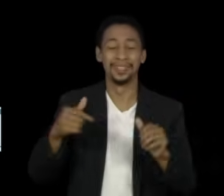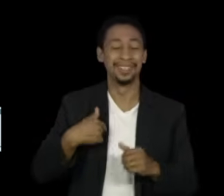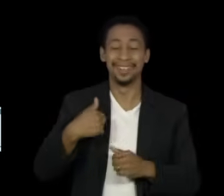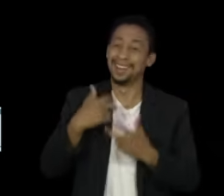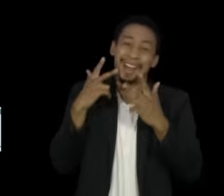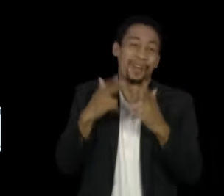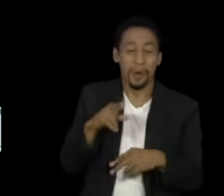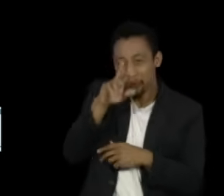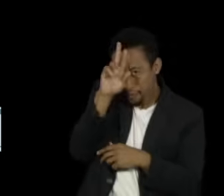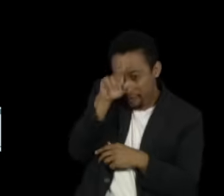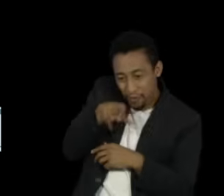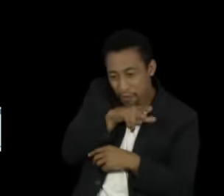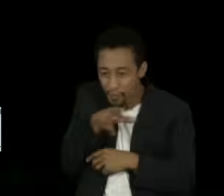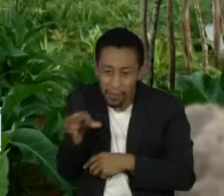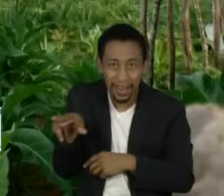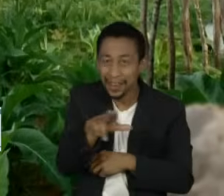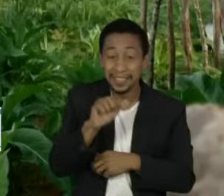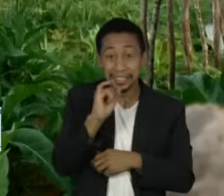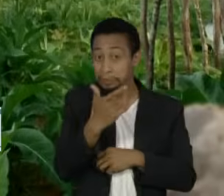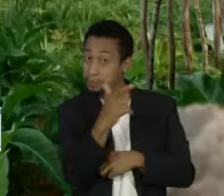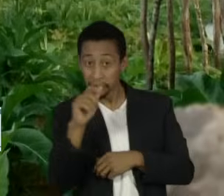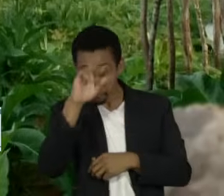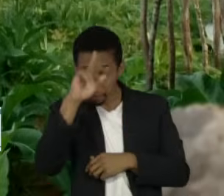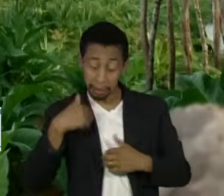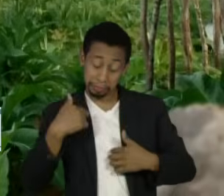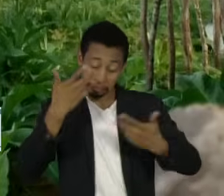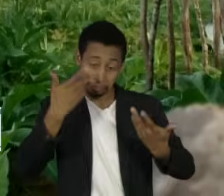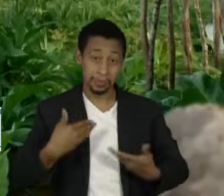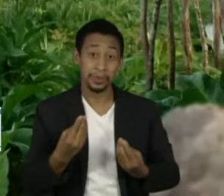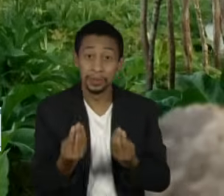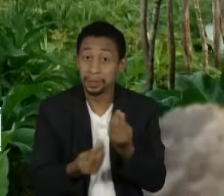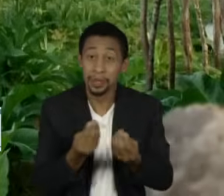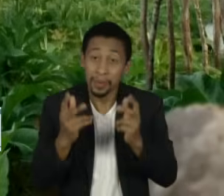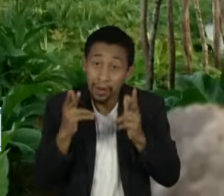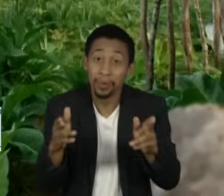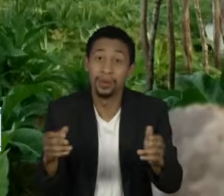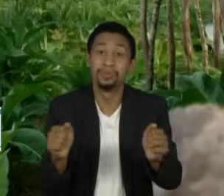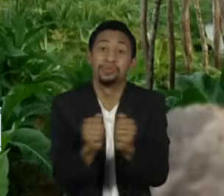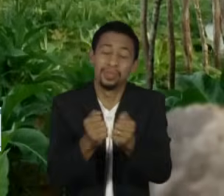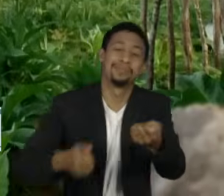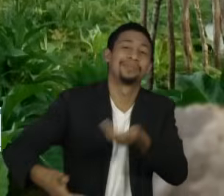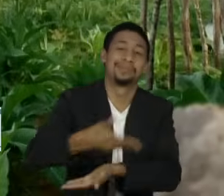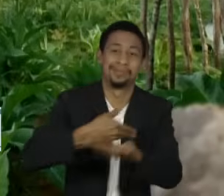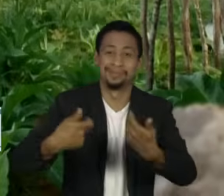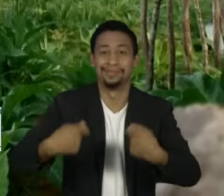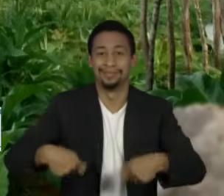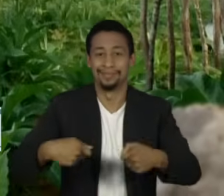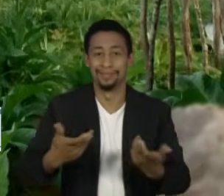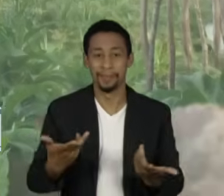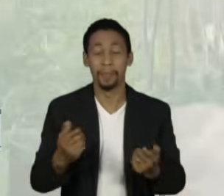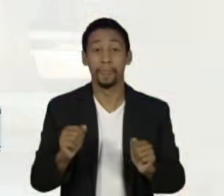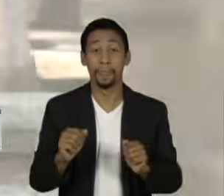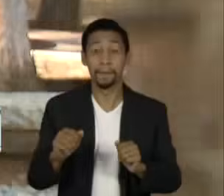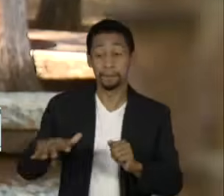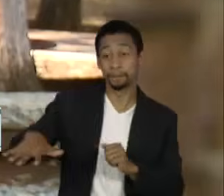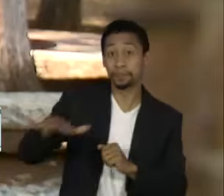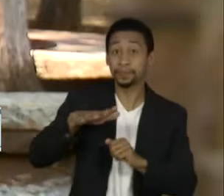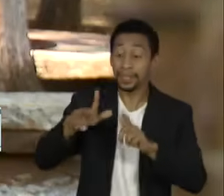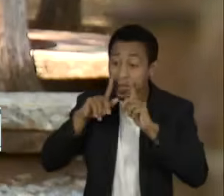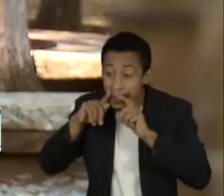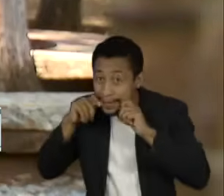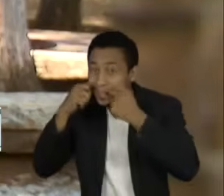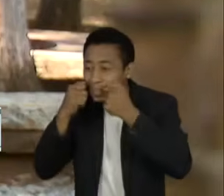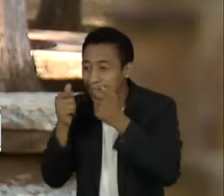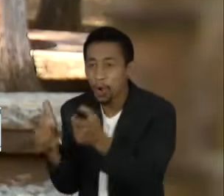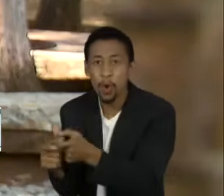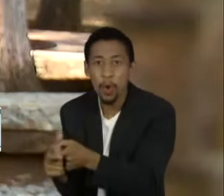formiga. Sem meu formigueiro, eu não sou ninguém. O sonho de ser artista acabou tornando o Agreste de Alagoas pequeno